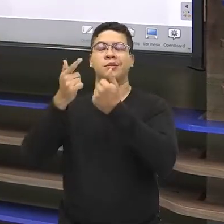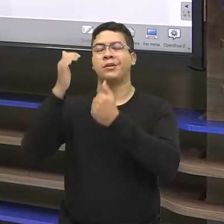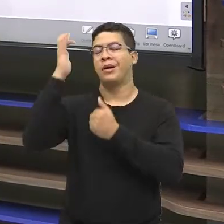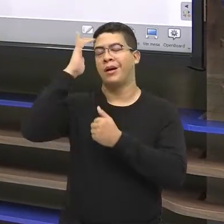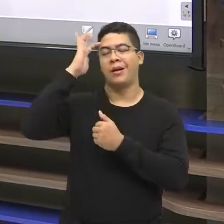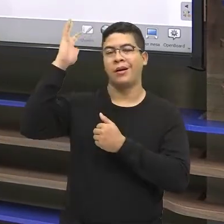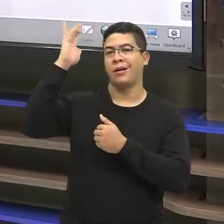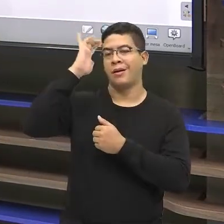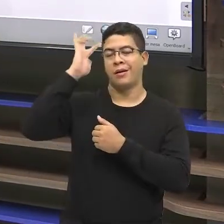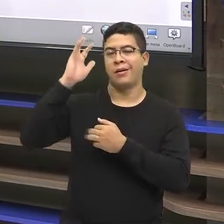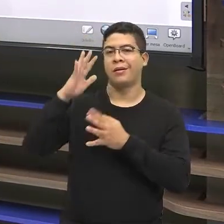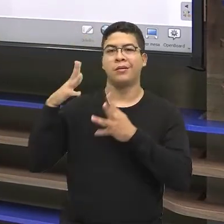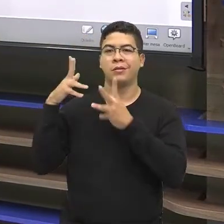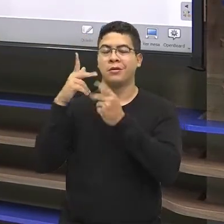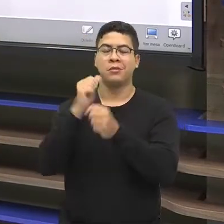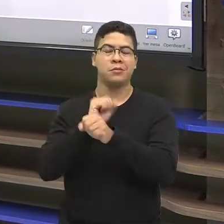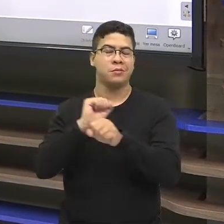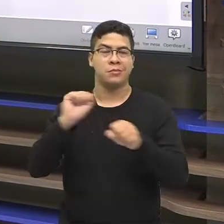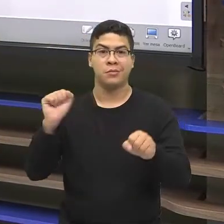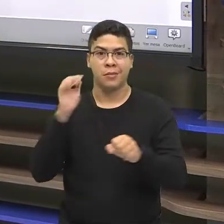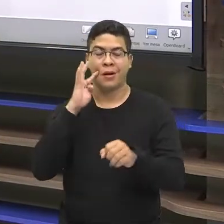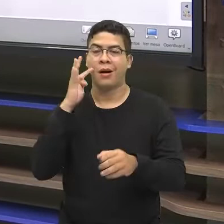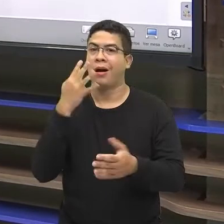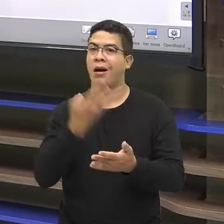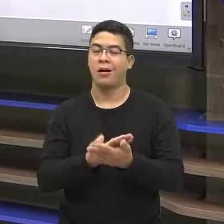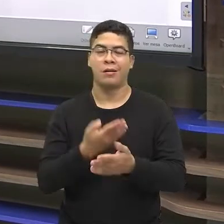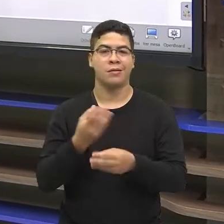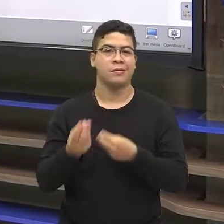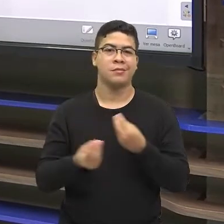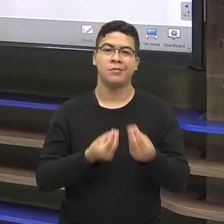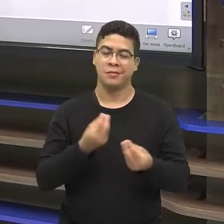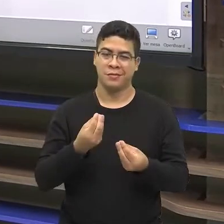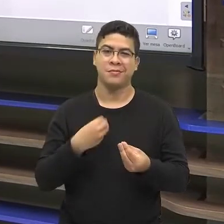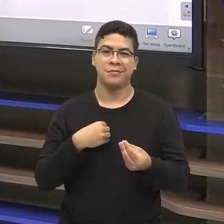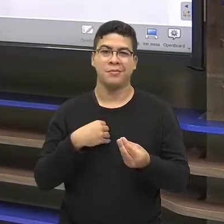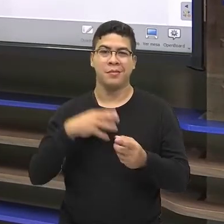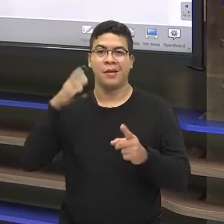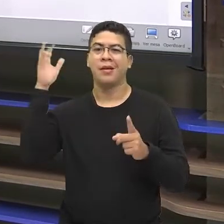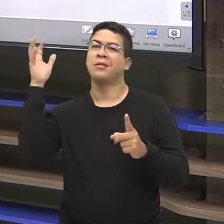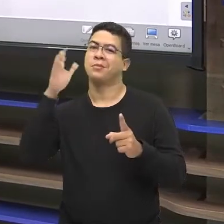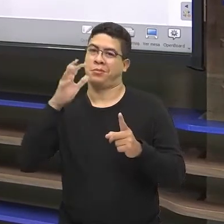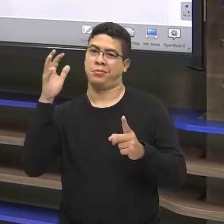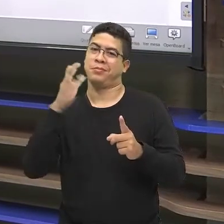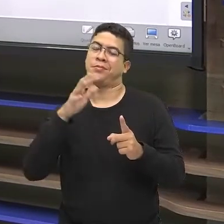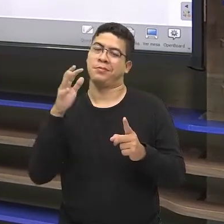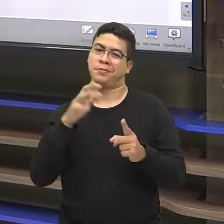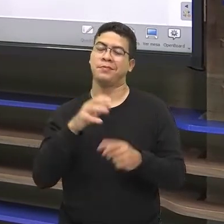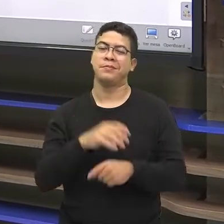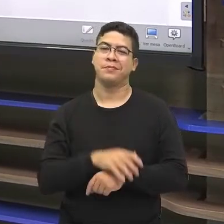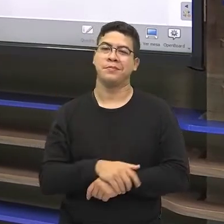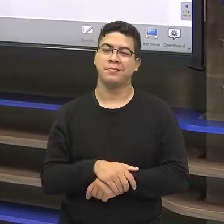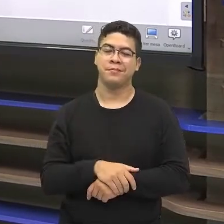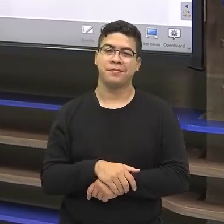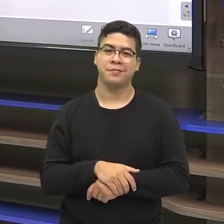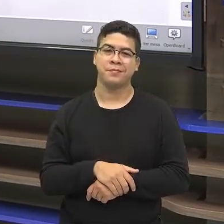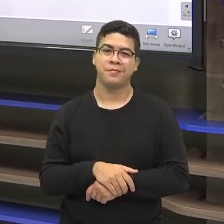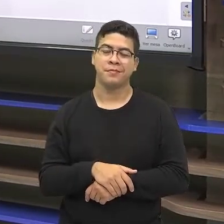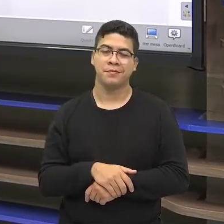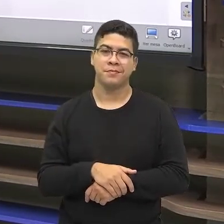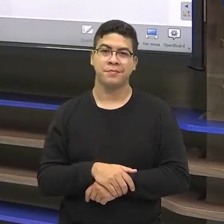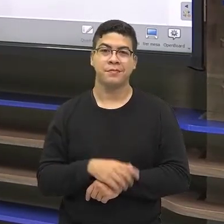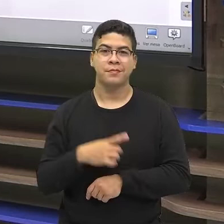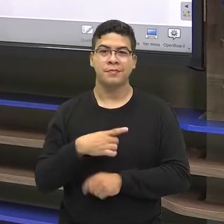do onírico, do algo inacreditável, surreal. Então, influência lá do surrealismo. Então, ele vai trazer